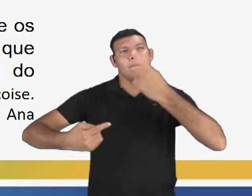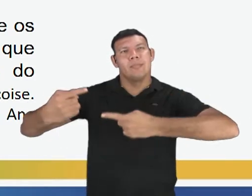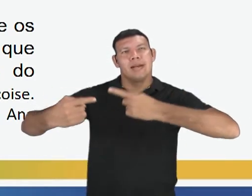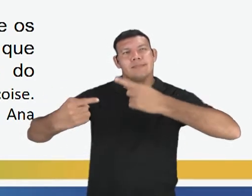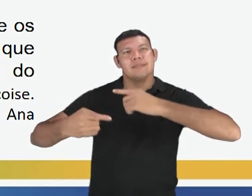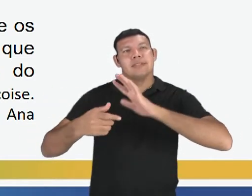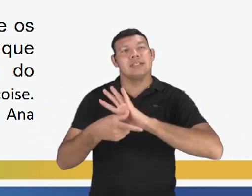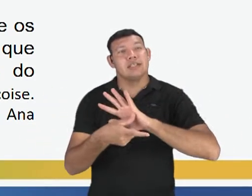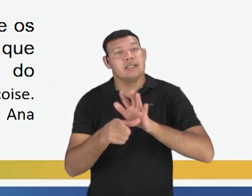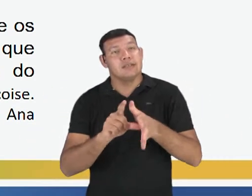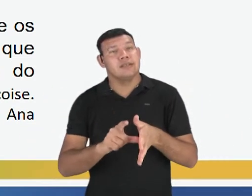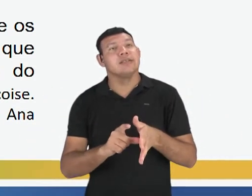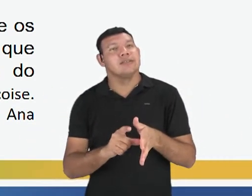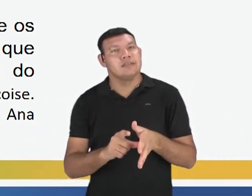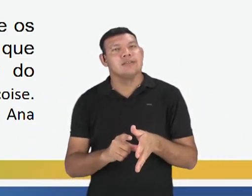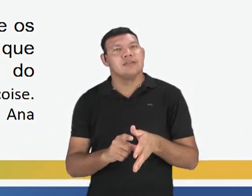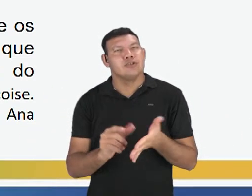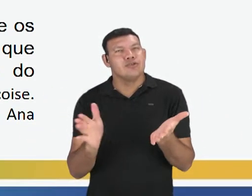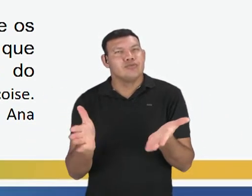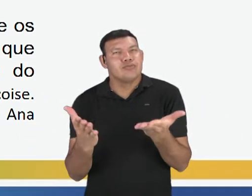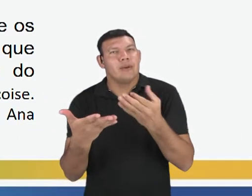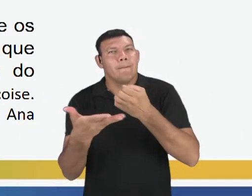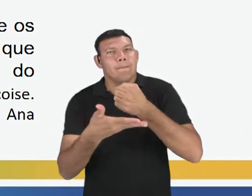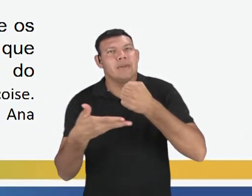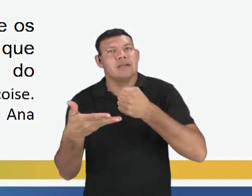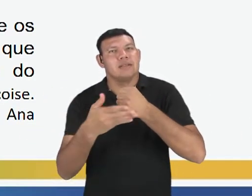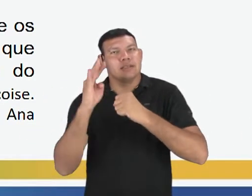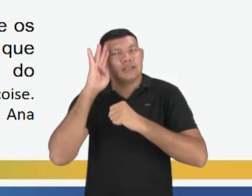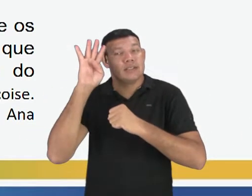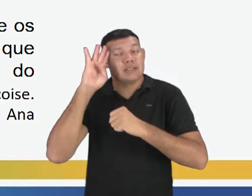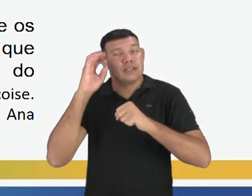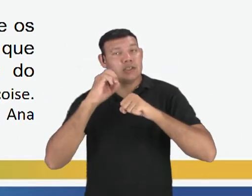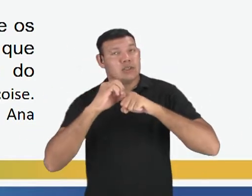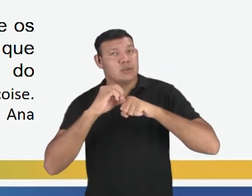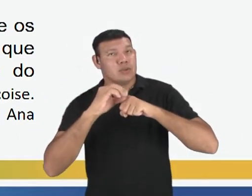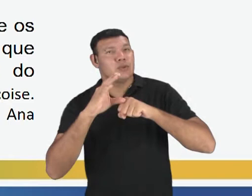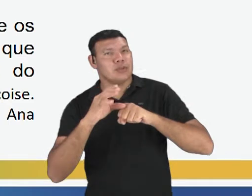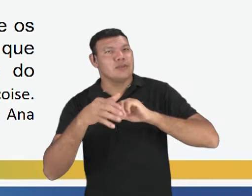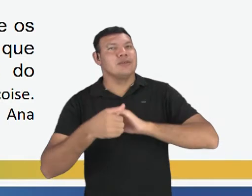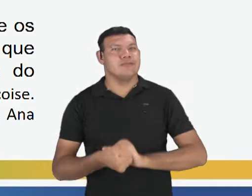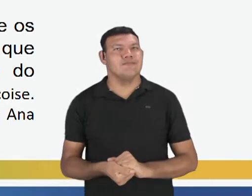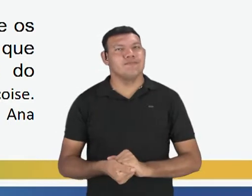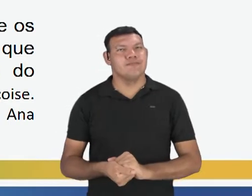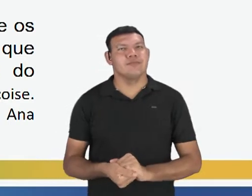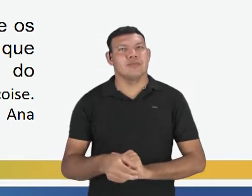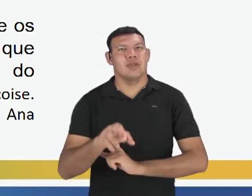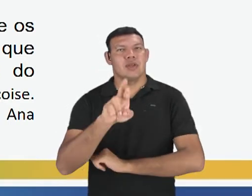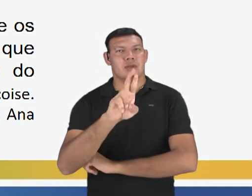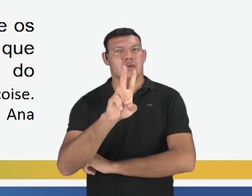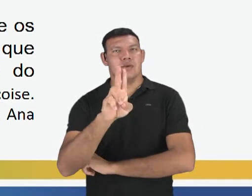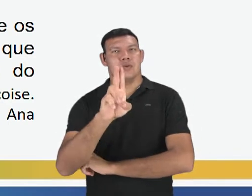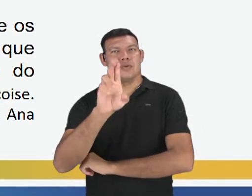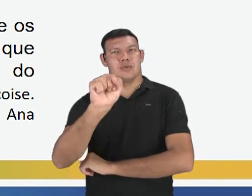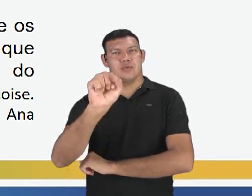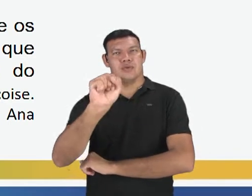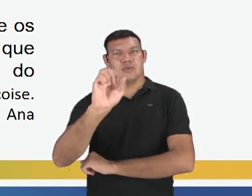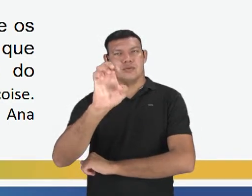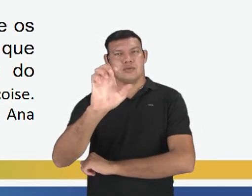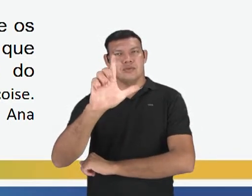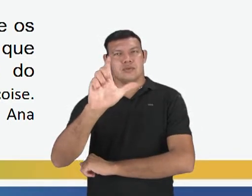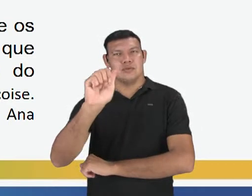colocação e a apresentação dos principais pontos da teoria do conhecimento russeliana e, por fim,